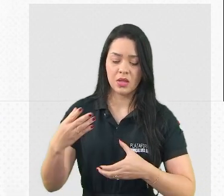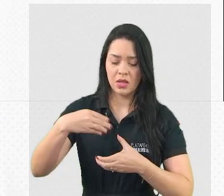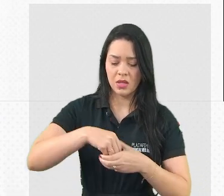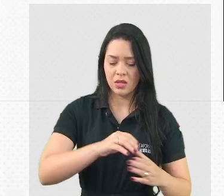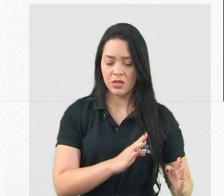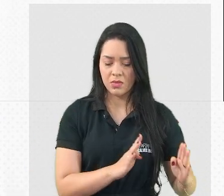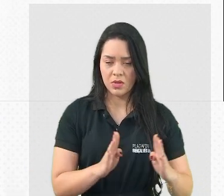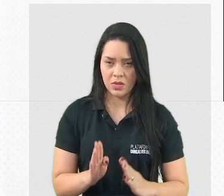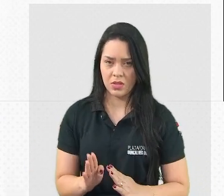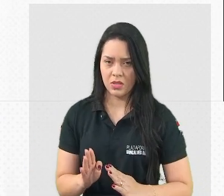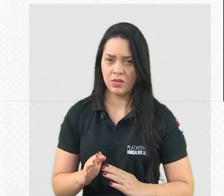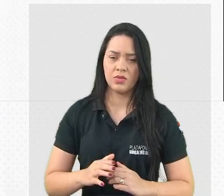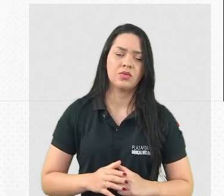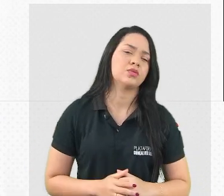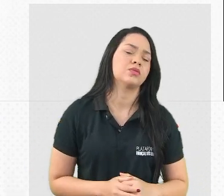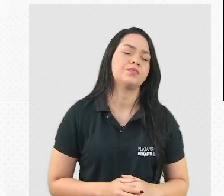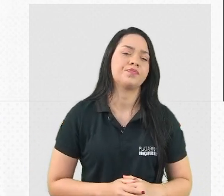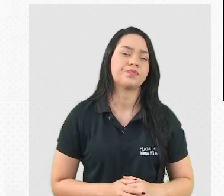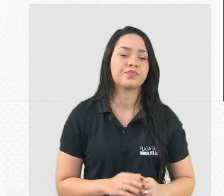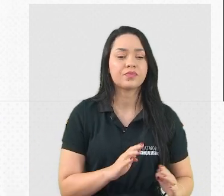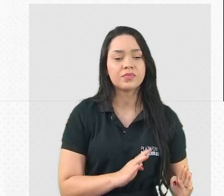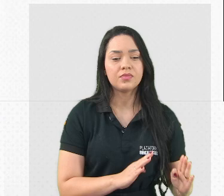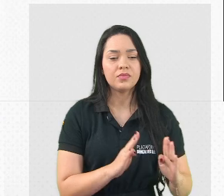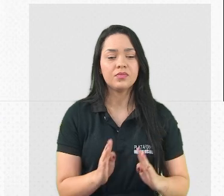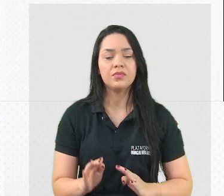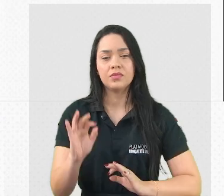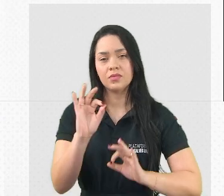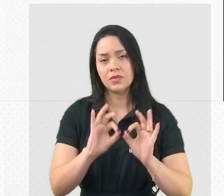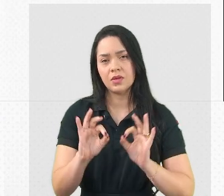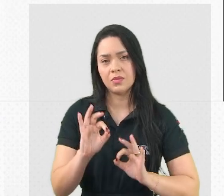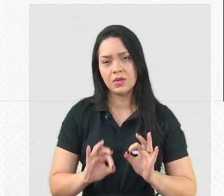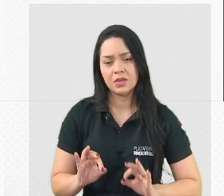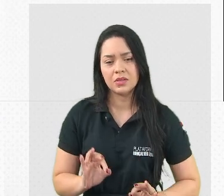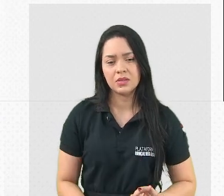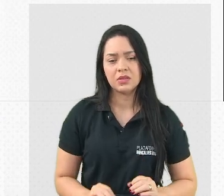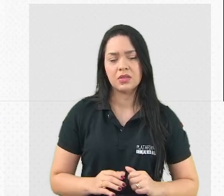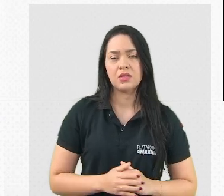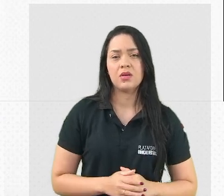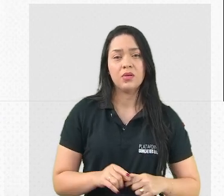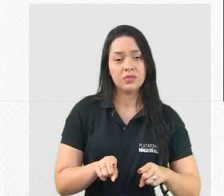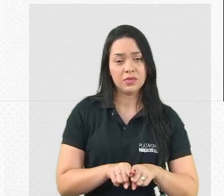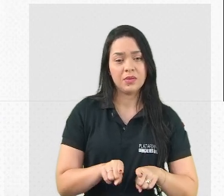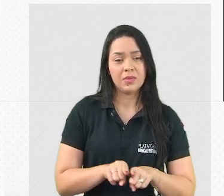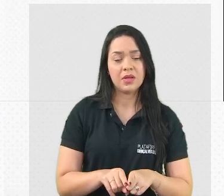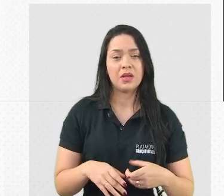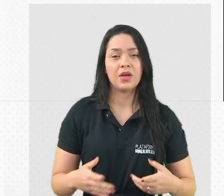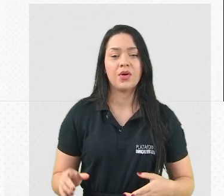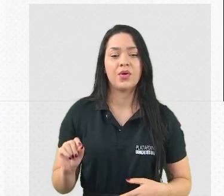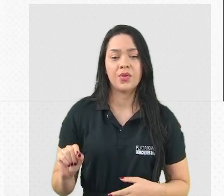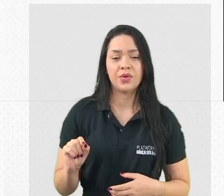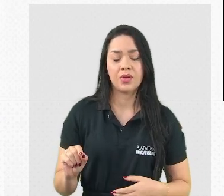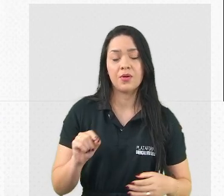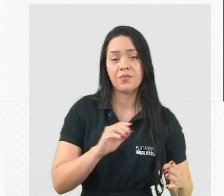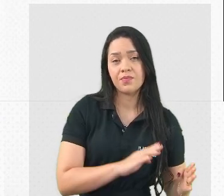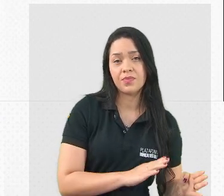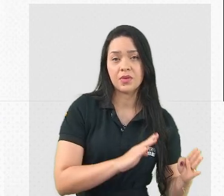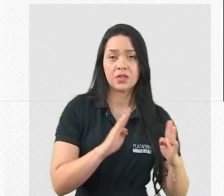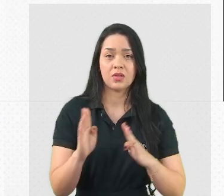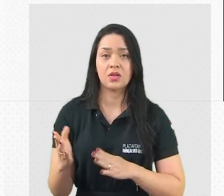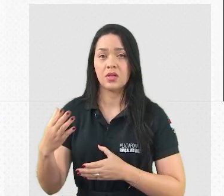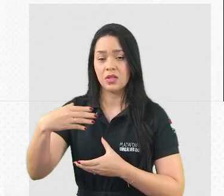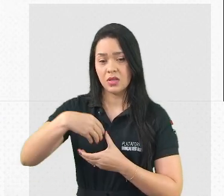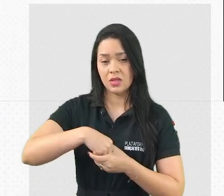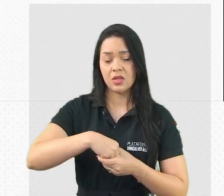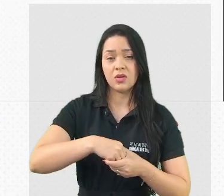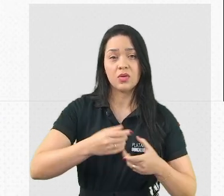de um atleta de alto rendimento, o período de preparação, o período competitivo, o período transitório. Dentro do